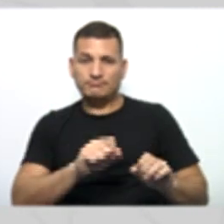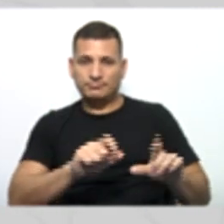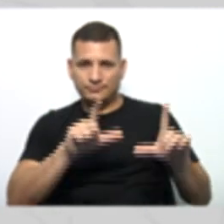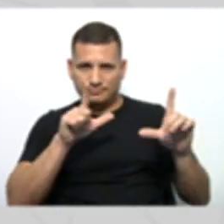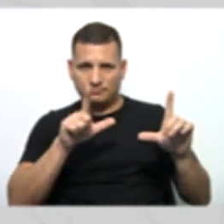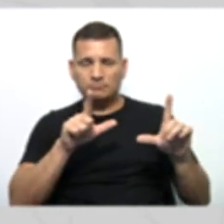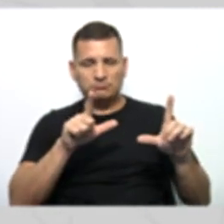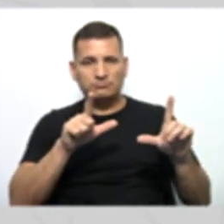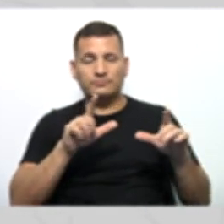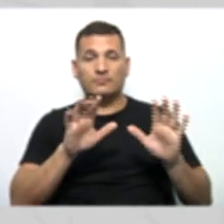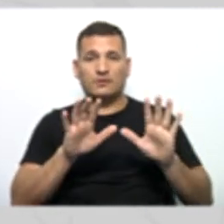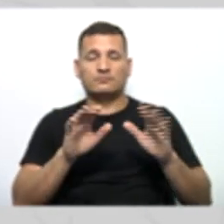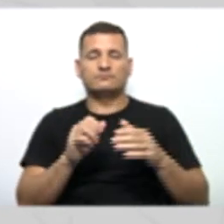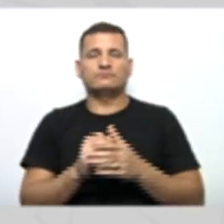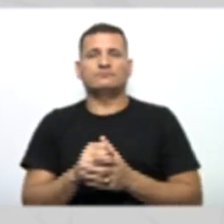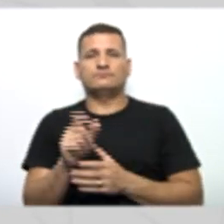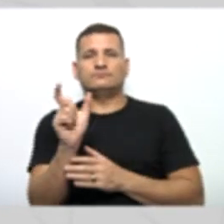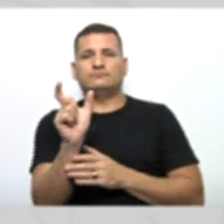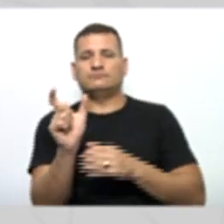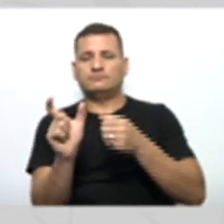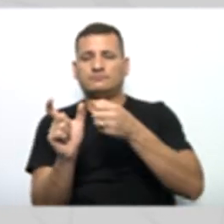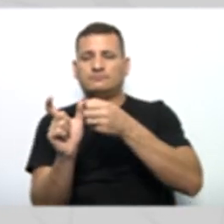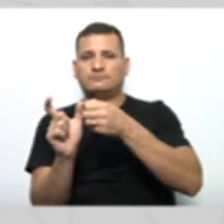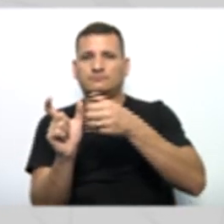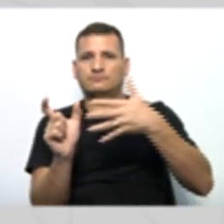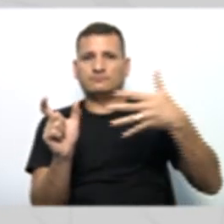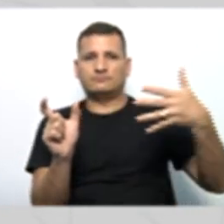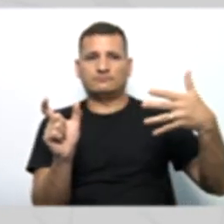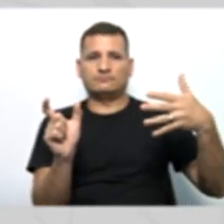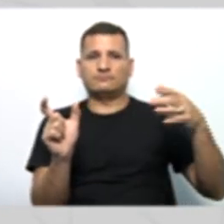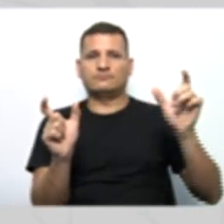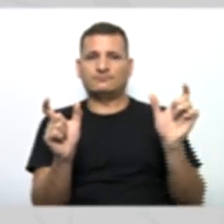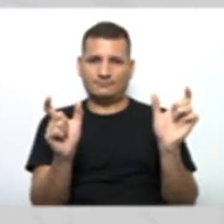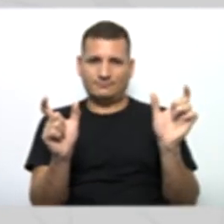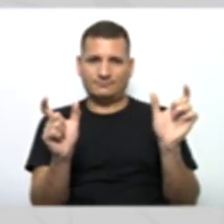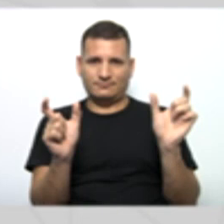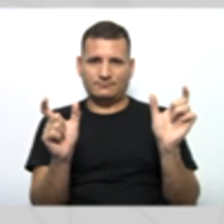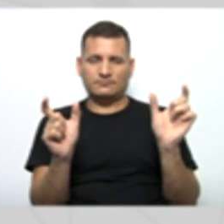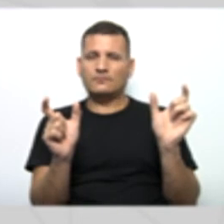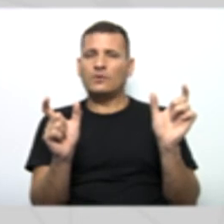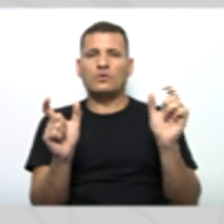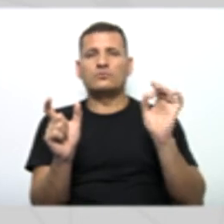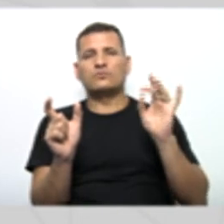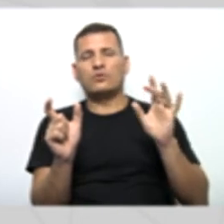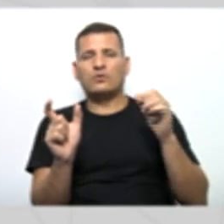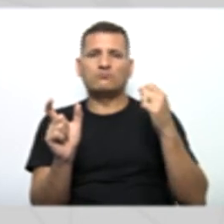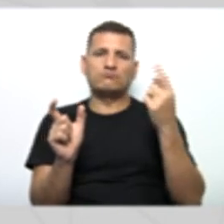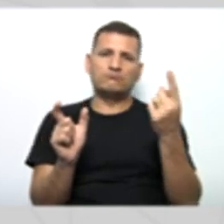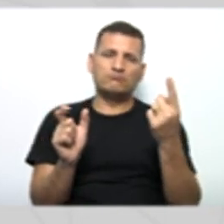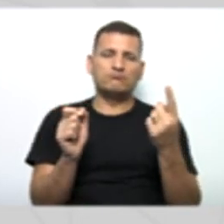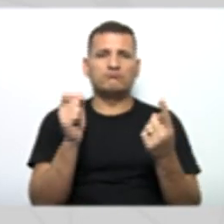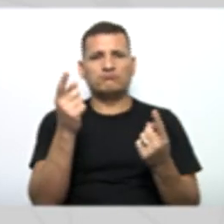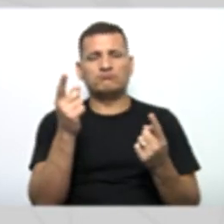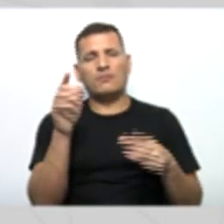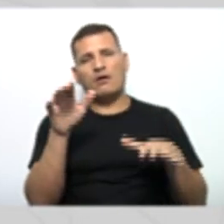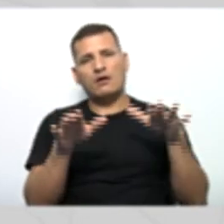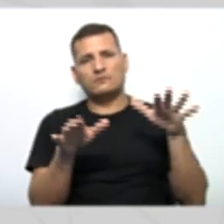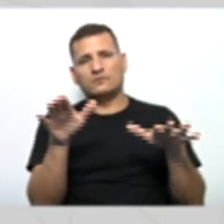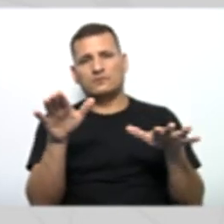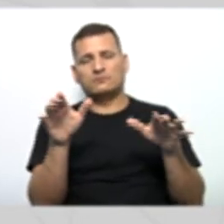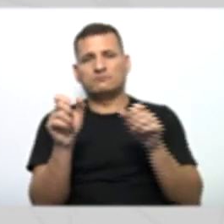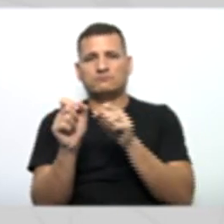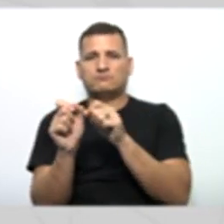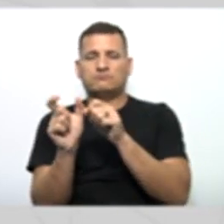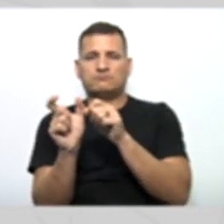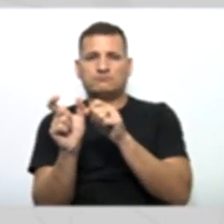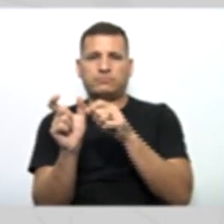o extend é o quê? Um caso de uso em algum momento será estendido por outro. Muito cuidado com